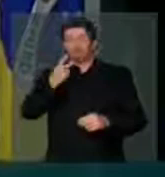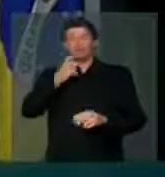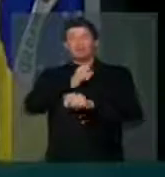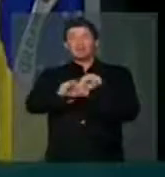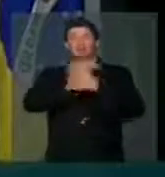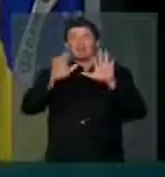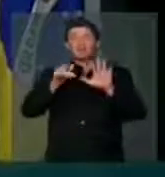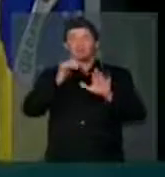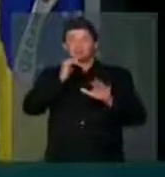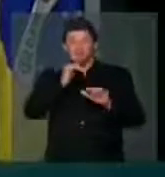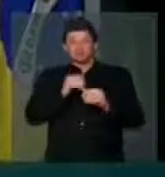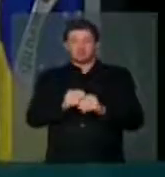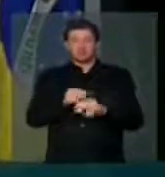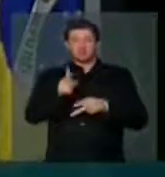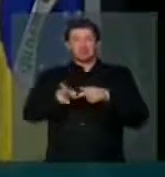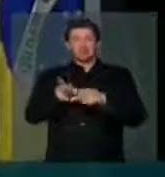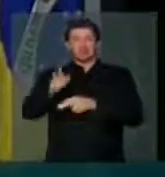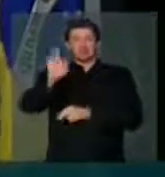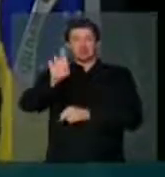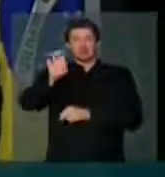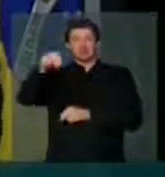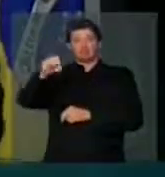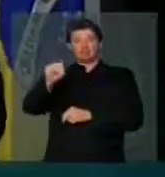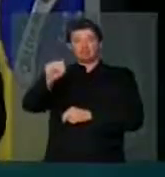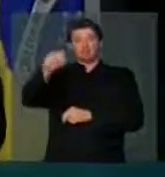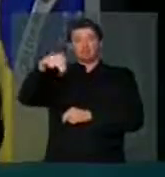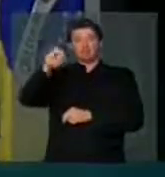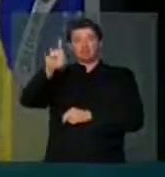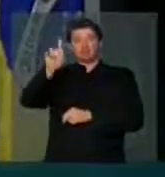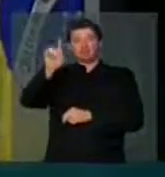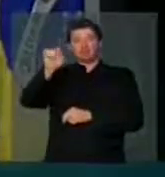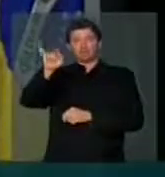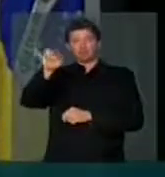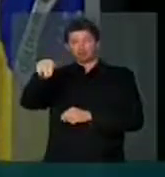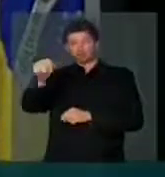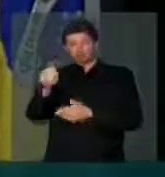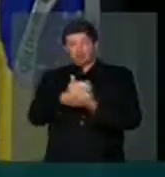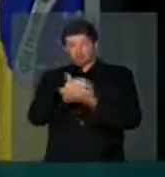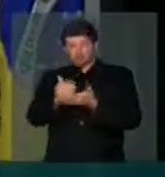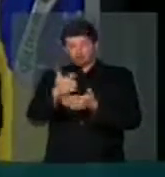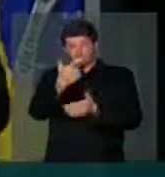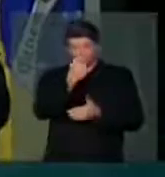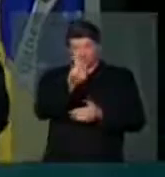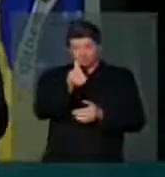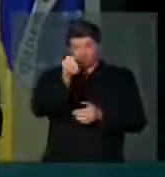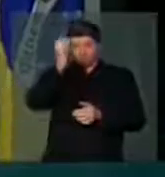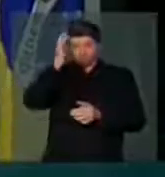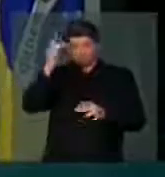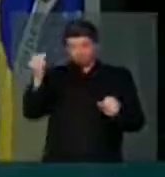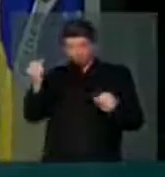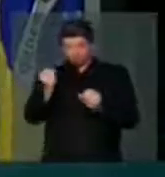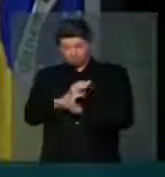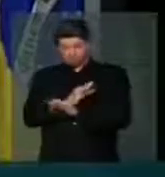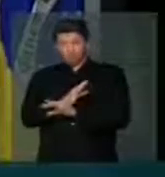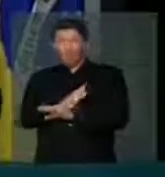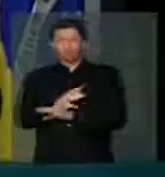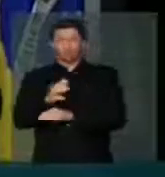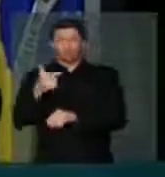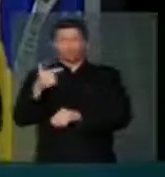clássico exemplo da ferrovia transnordestina, obra iniciada em 2006 com previsão de inaugurar